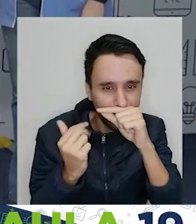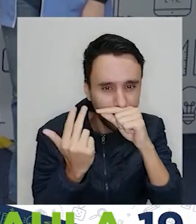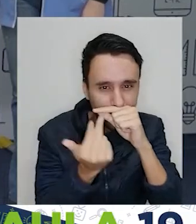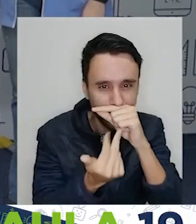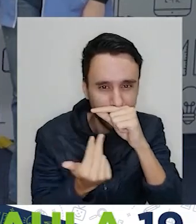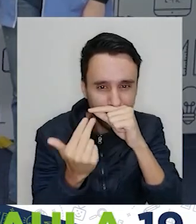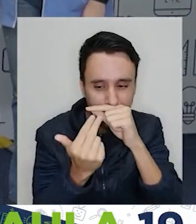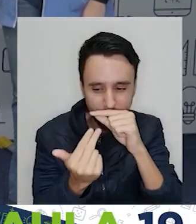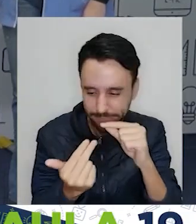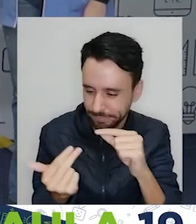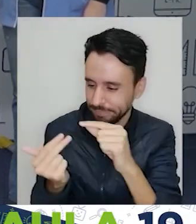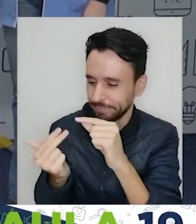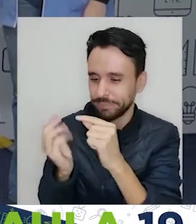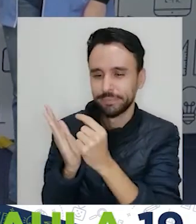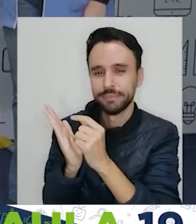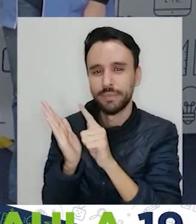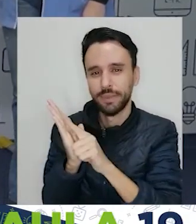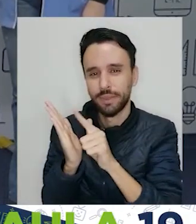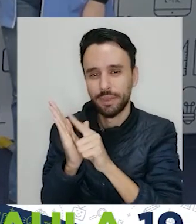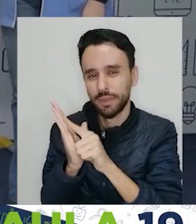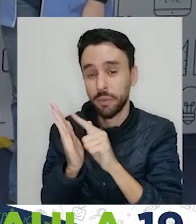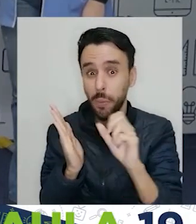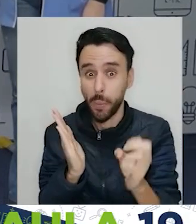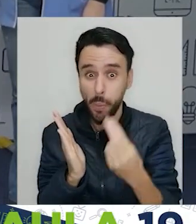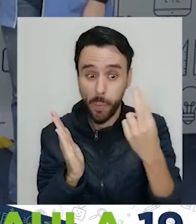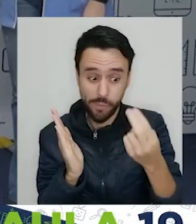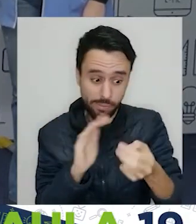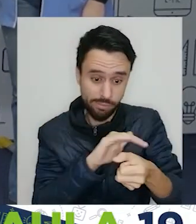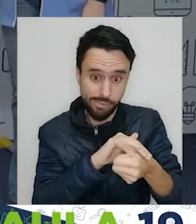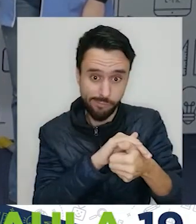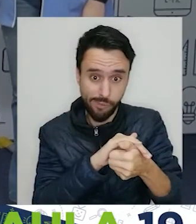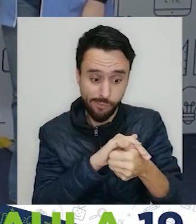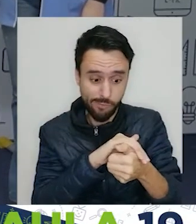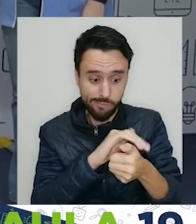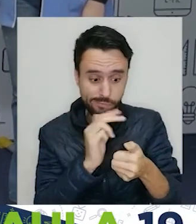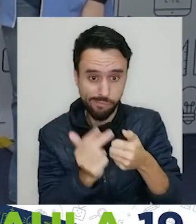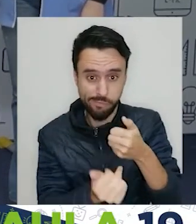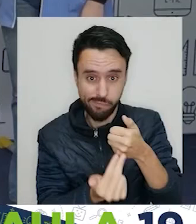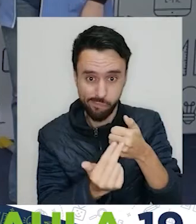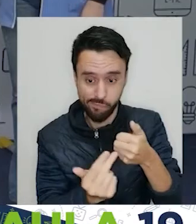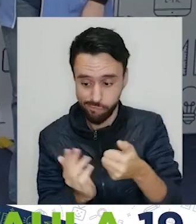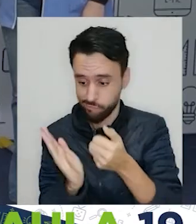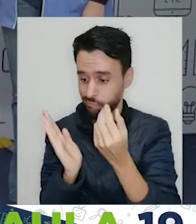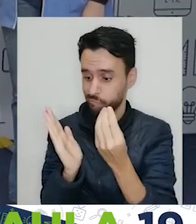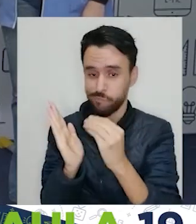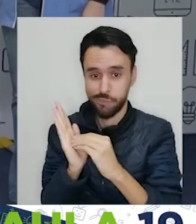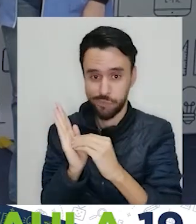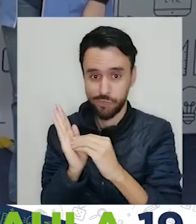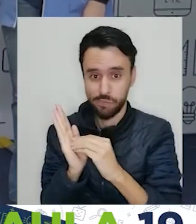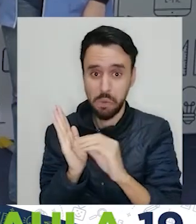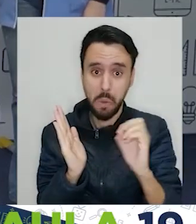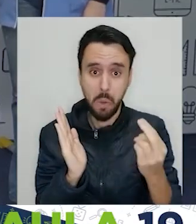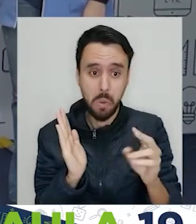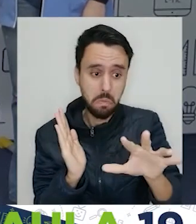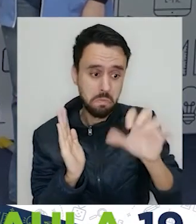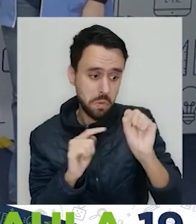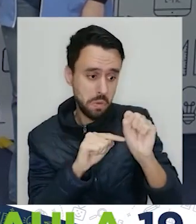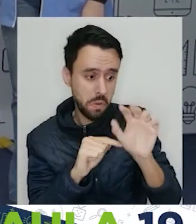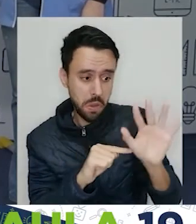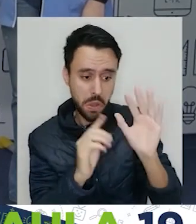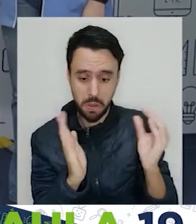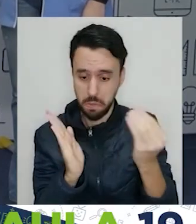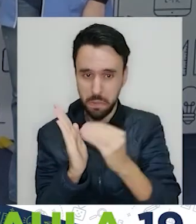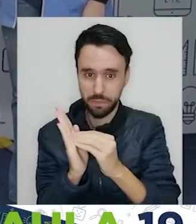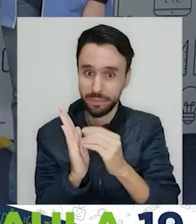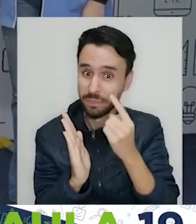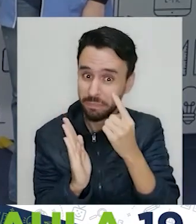fazer o desenho da tartaruga, certo? Ou pegar uma imagem, vejam aí com a família